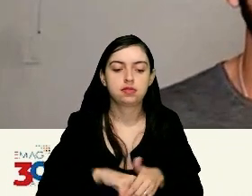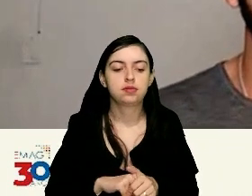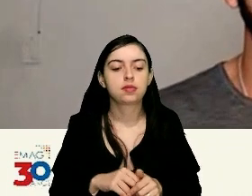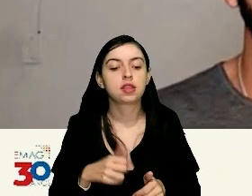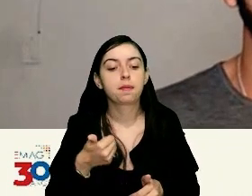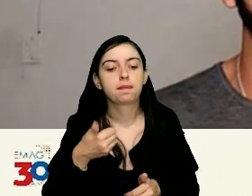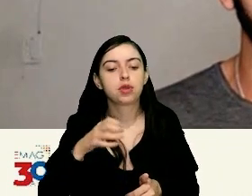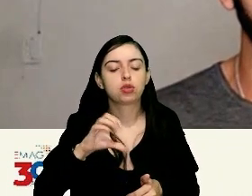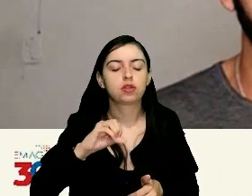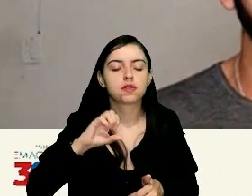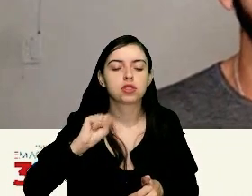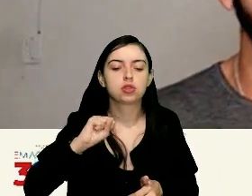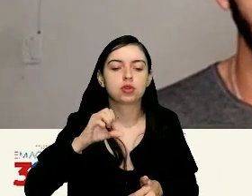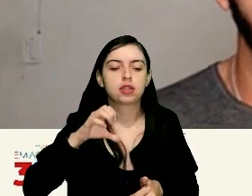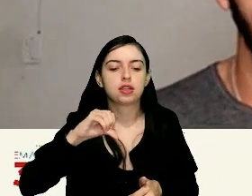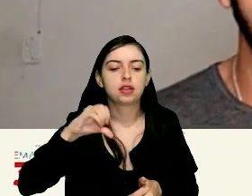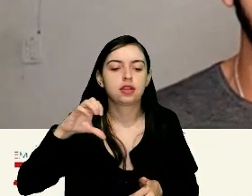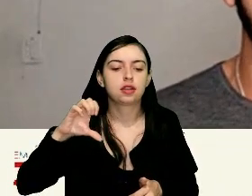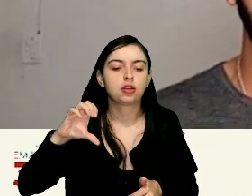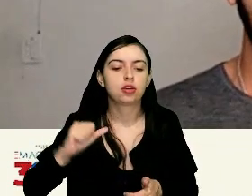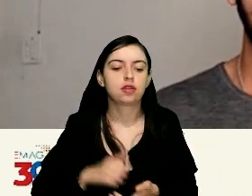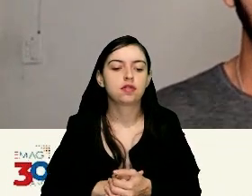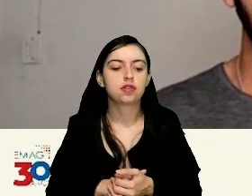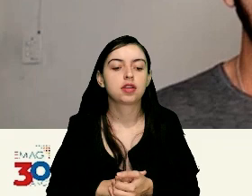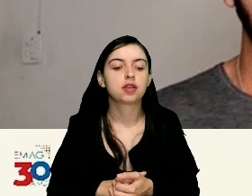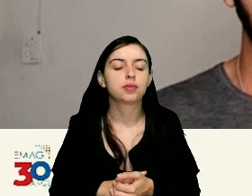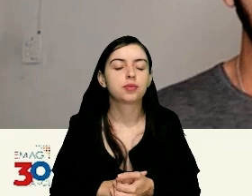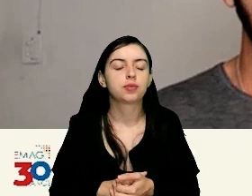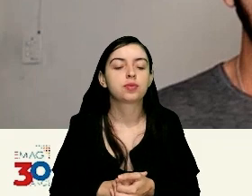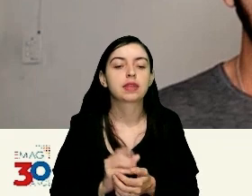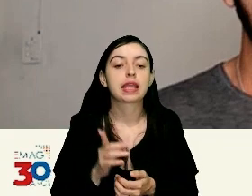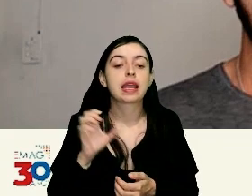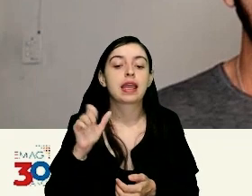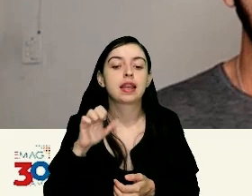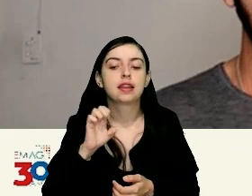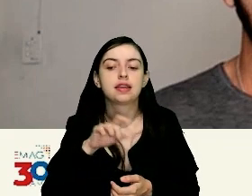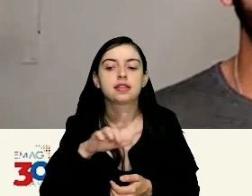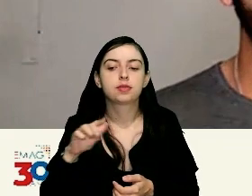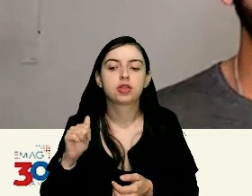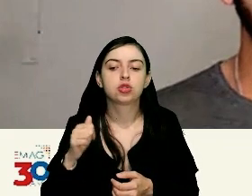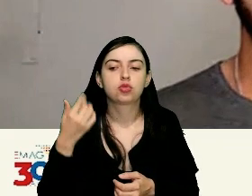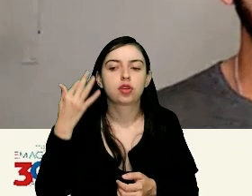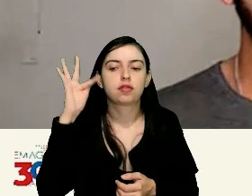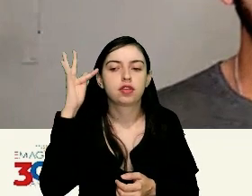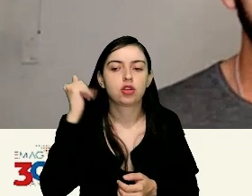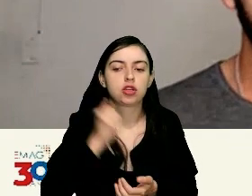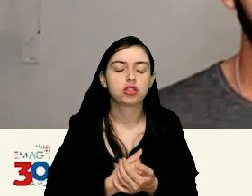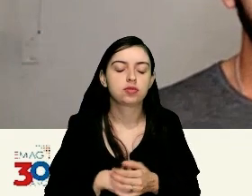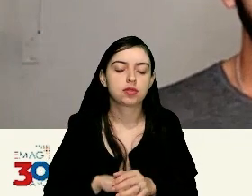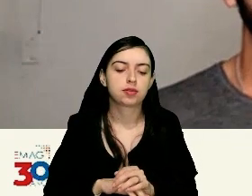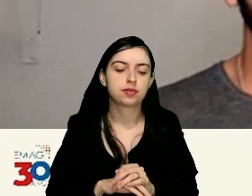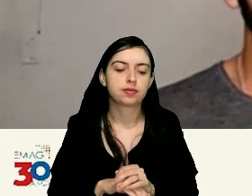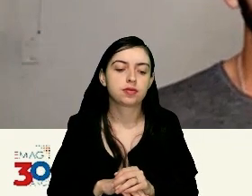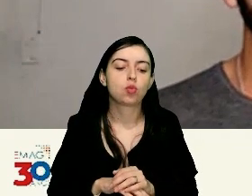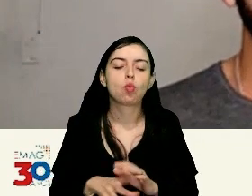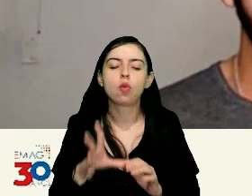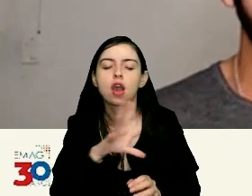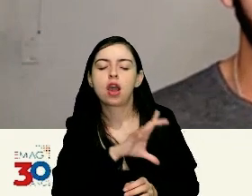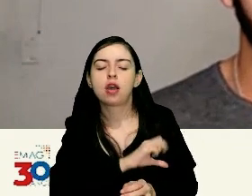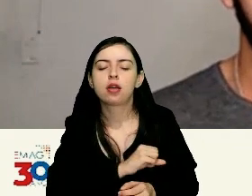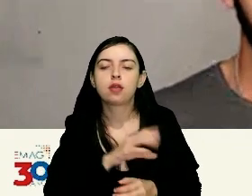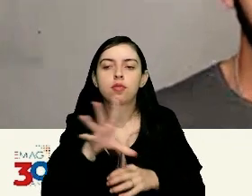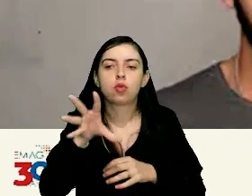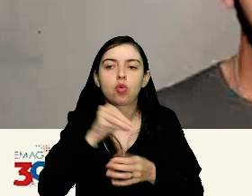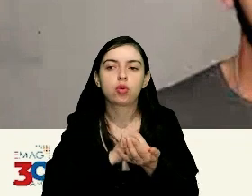a Elisabeth Batander, que é uma filósofa francesa, escreveu um livro chamado Um Amor Conquistado, o mito do amor